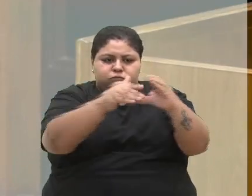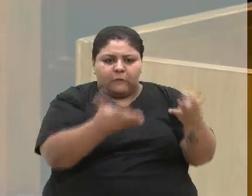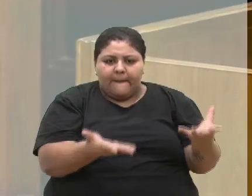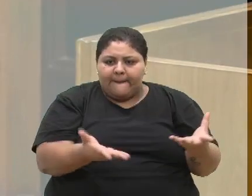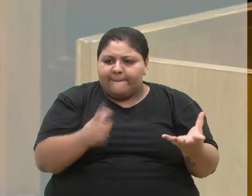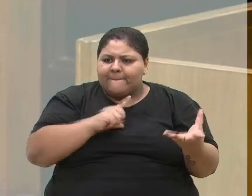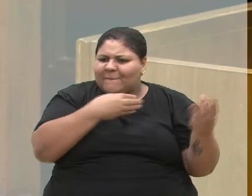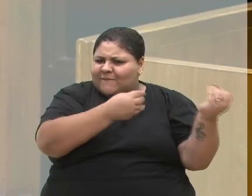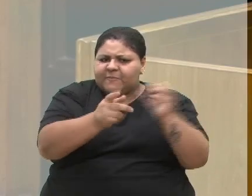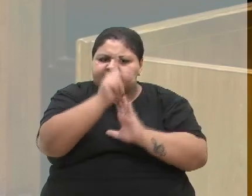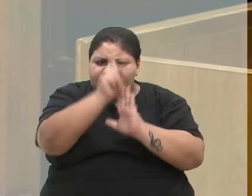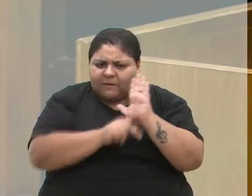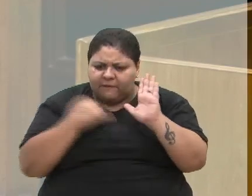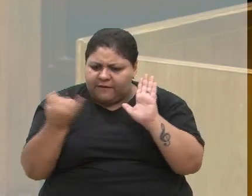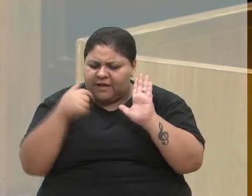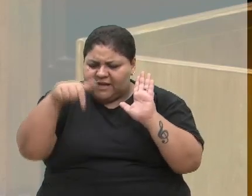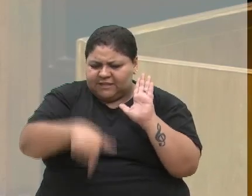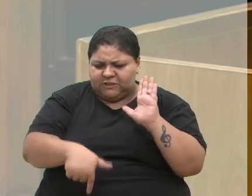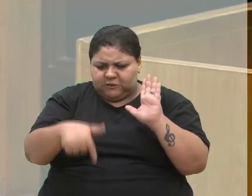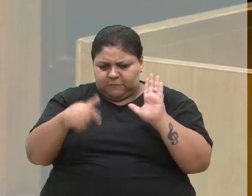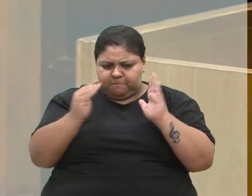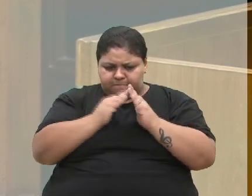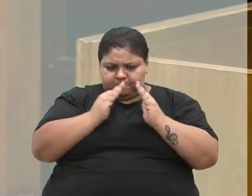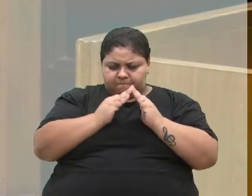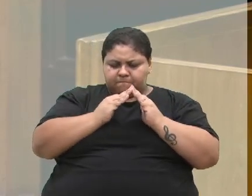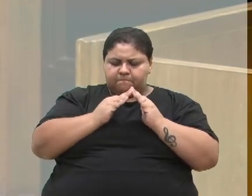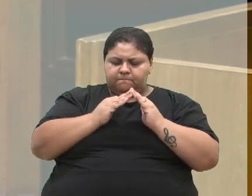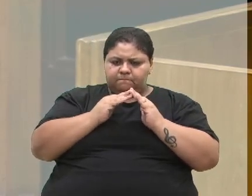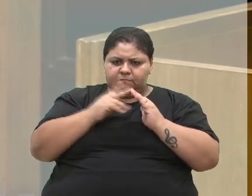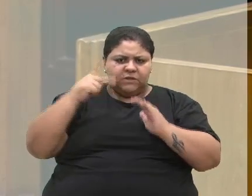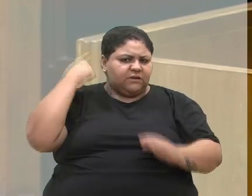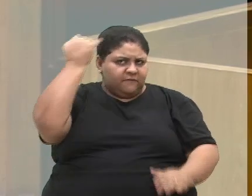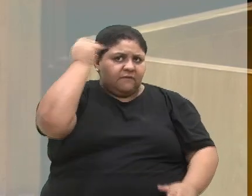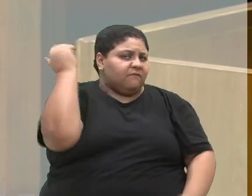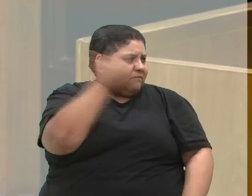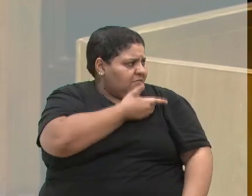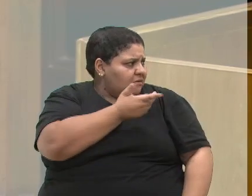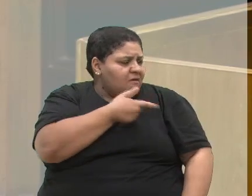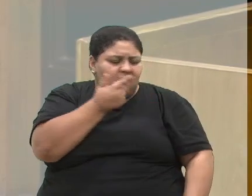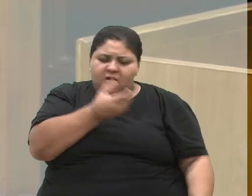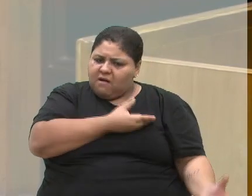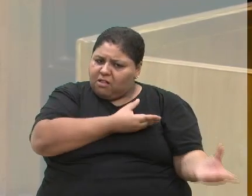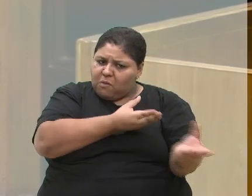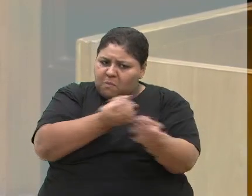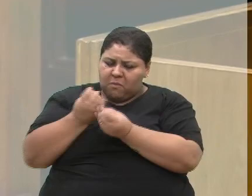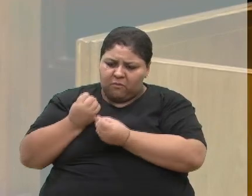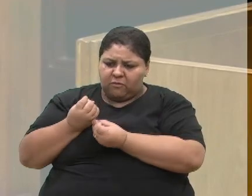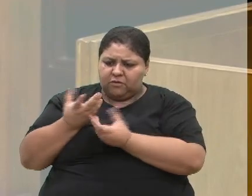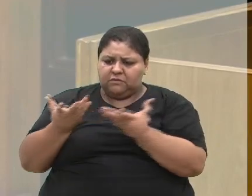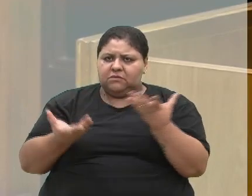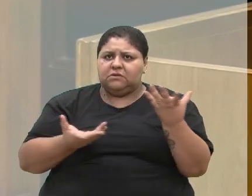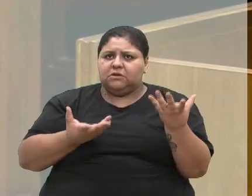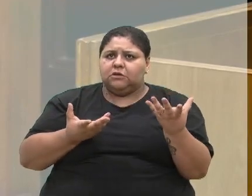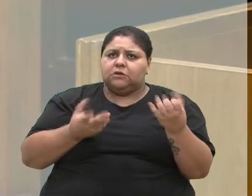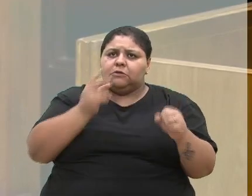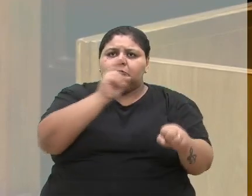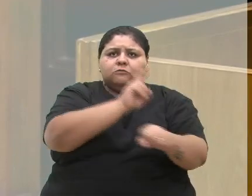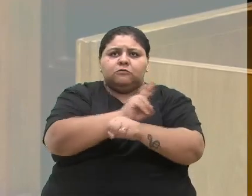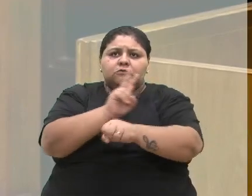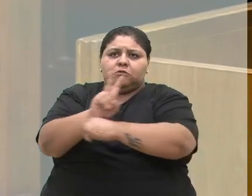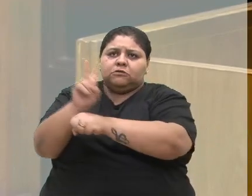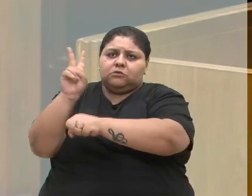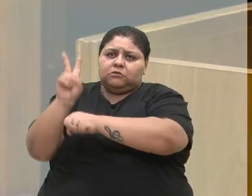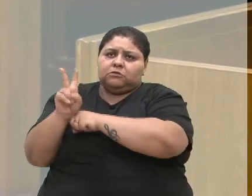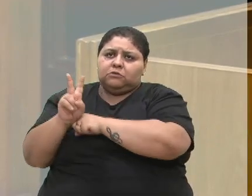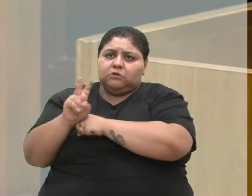tantos projetos importantes. A gente aqui nessa casa, vereador D'Ambrosio, falou tanto sobre a questão do cuidado subsidiado para os